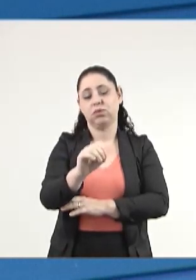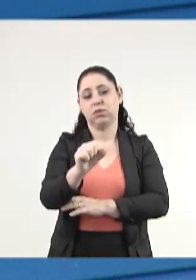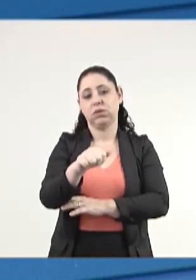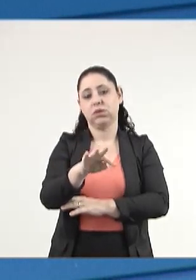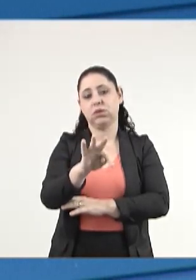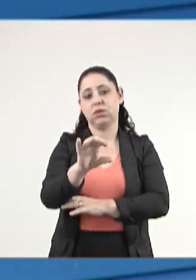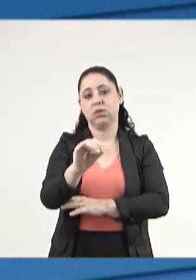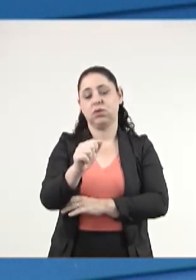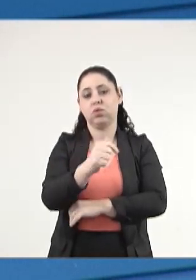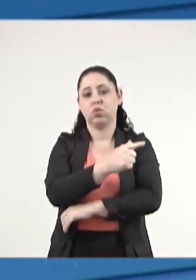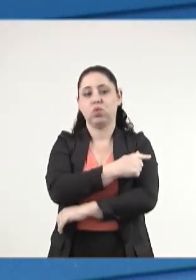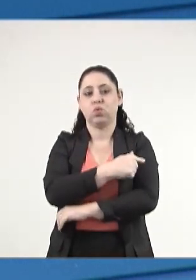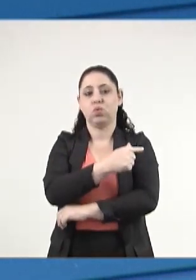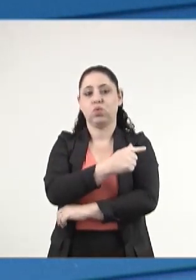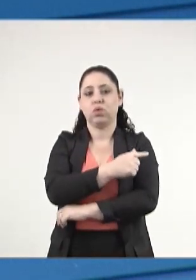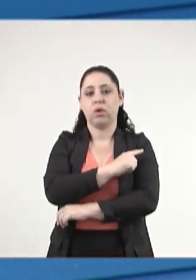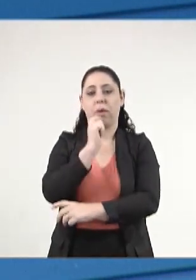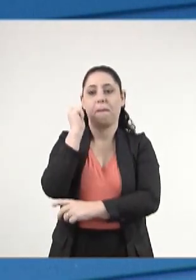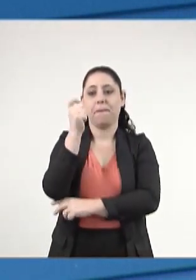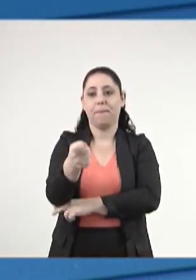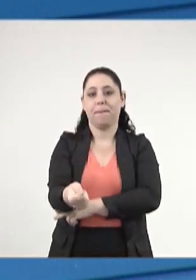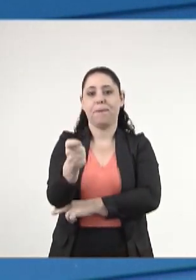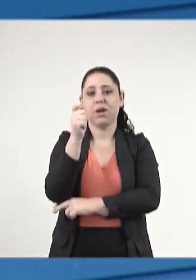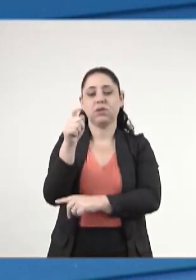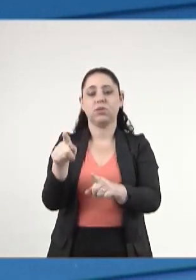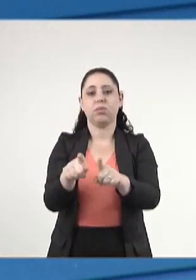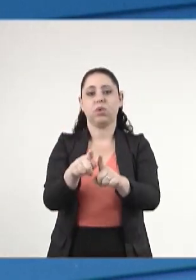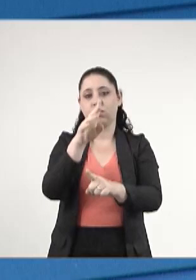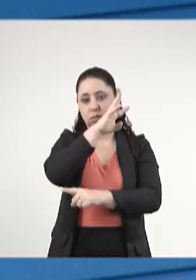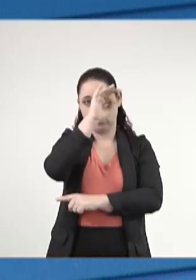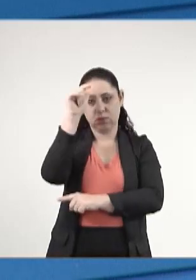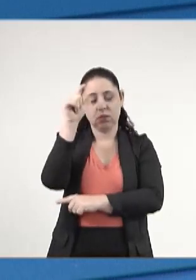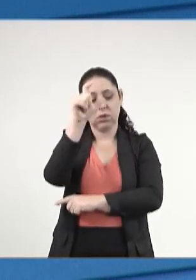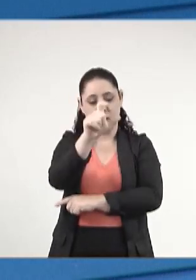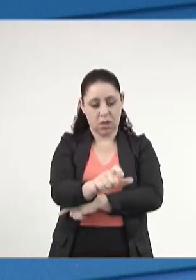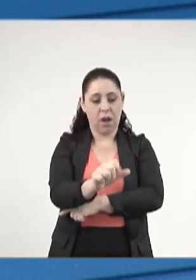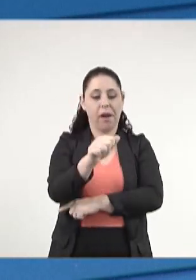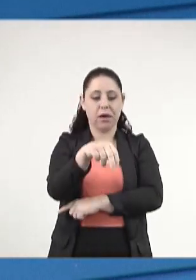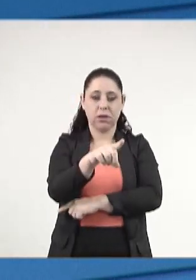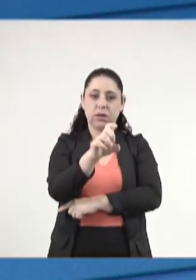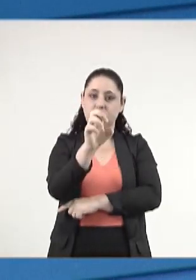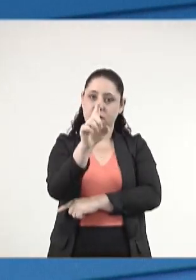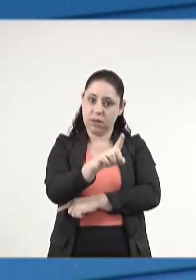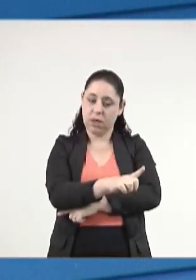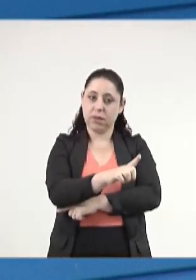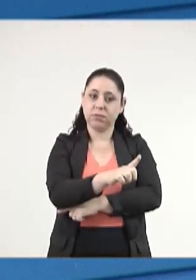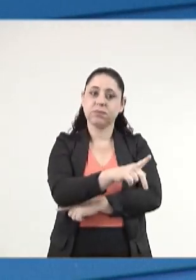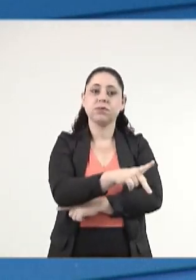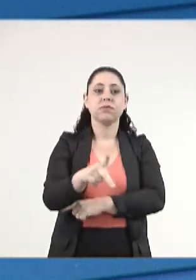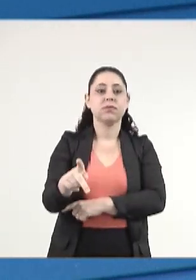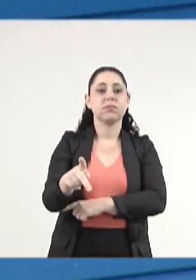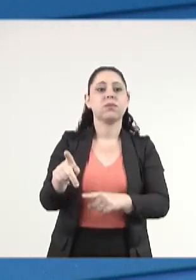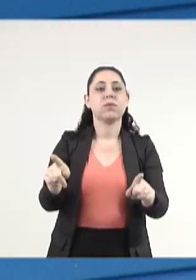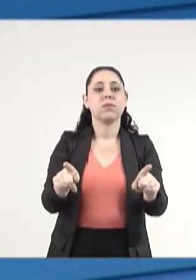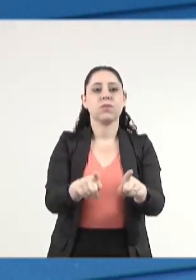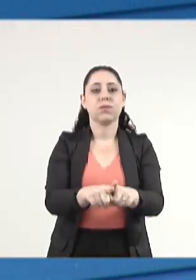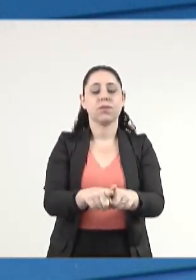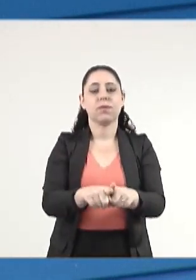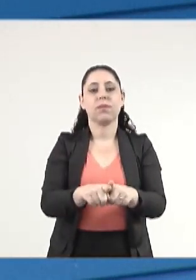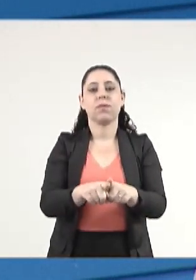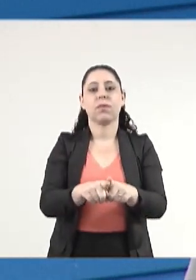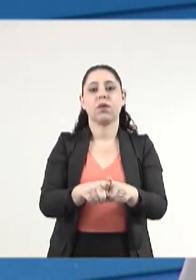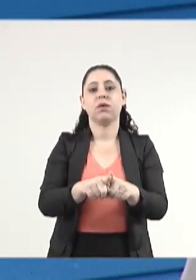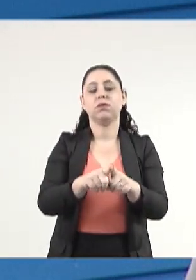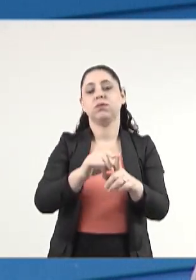Santos, superintendente da pesca em Mato Grosso do Sul, e ao excelentíssimo senhor André Borges Barros de Araújo, presidente